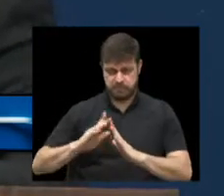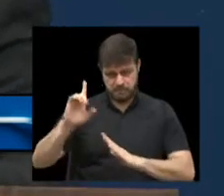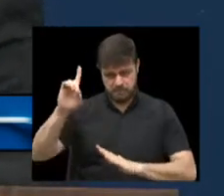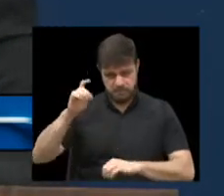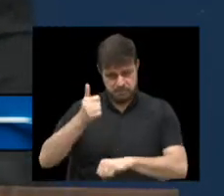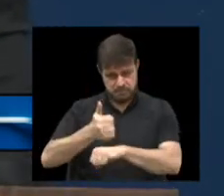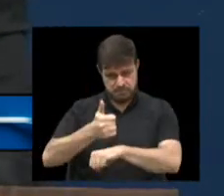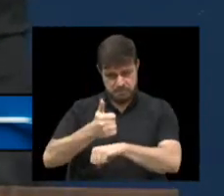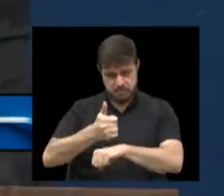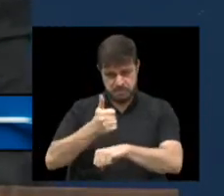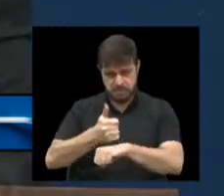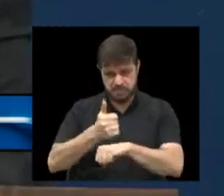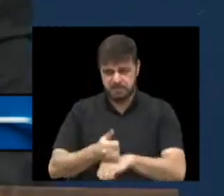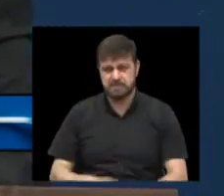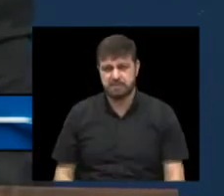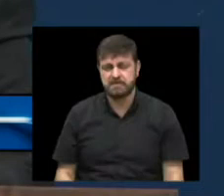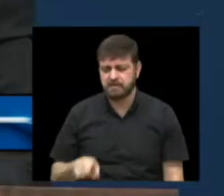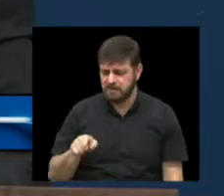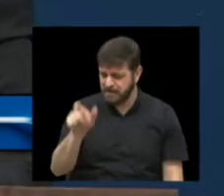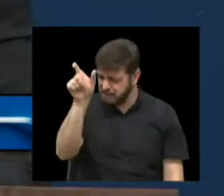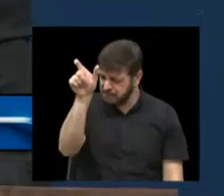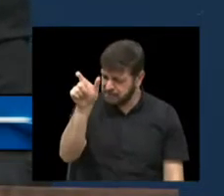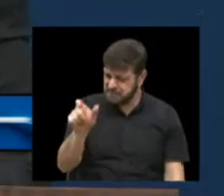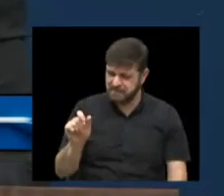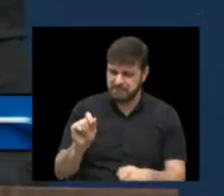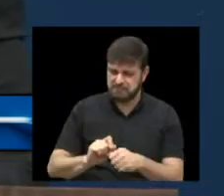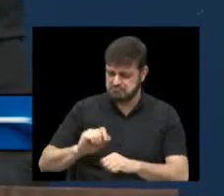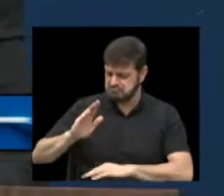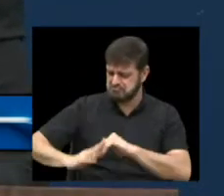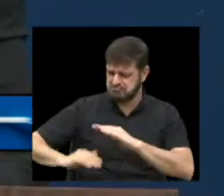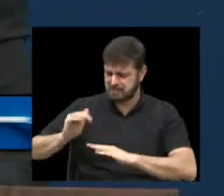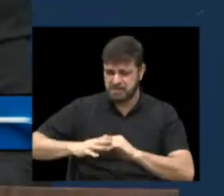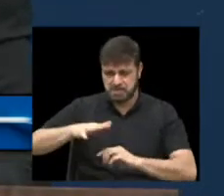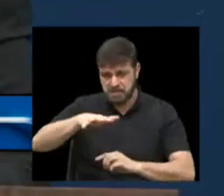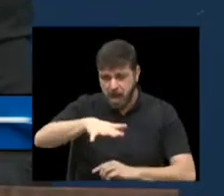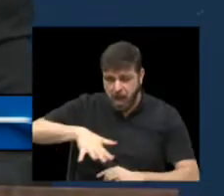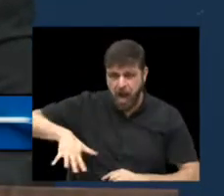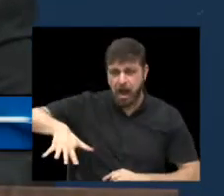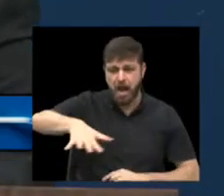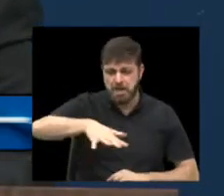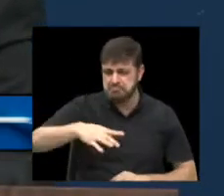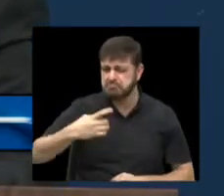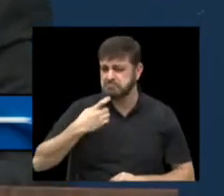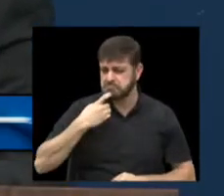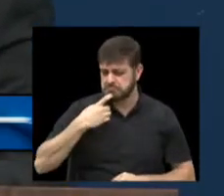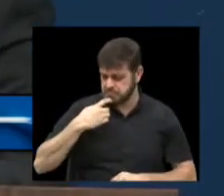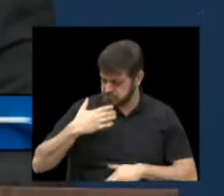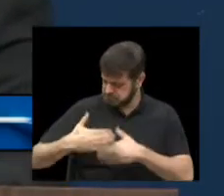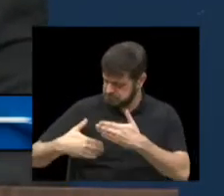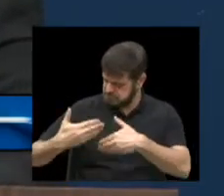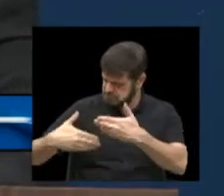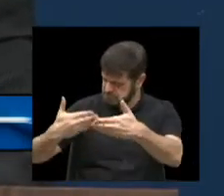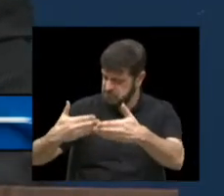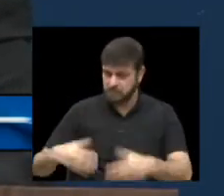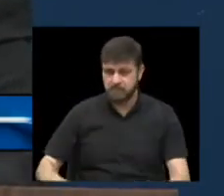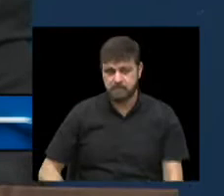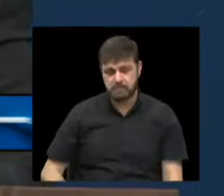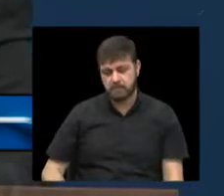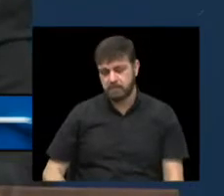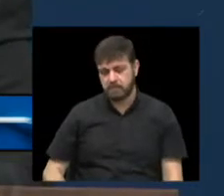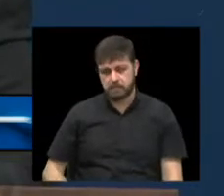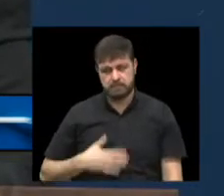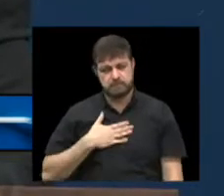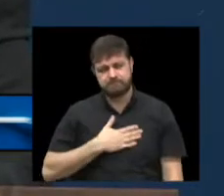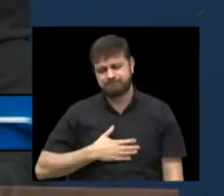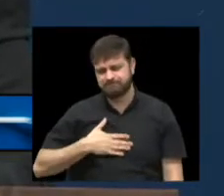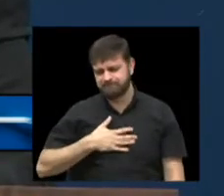tem cumprido o seu papel naquela região, na nossa cidade. Então, eu fico muito, nesta